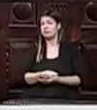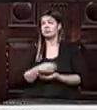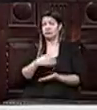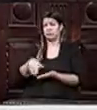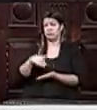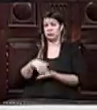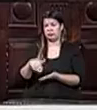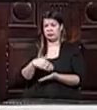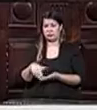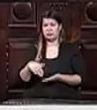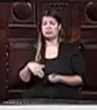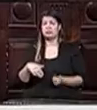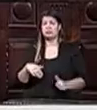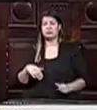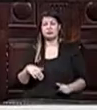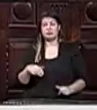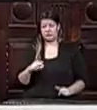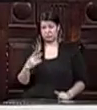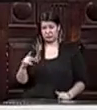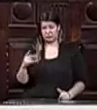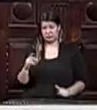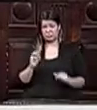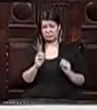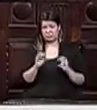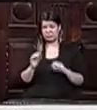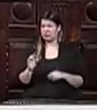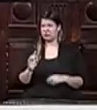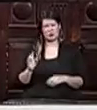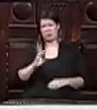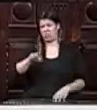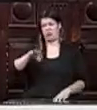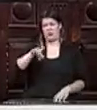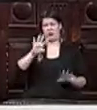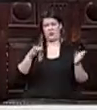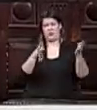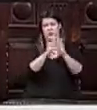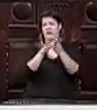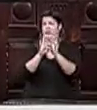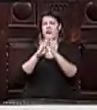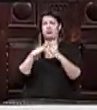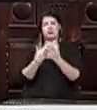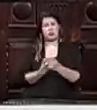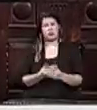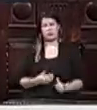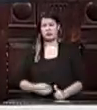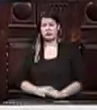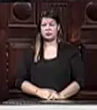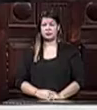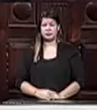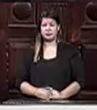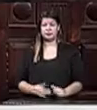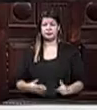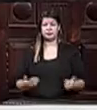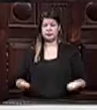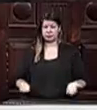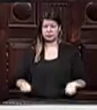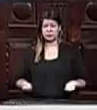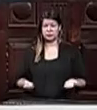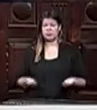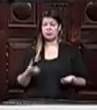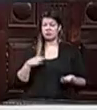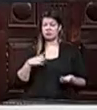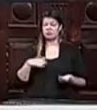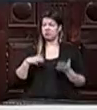uma decisão in extremis de fechar escolas ou mesmo de fechar turnos e turmas. Pois bem, e além de fazer essa reunião, nós